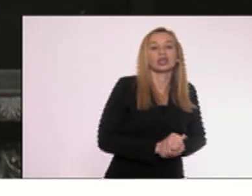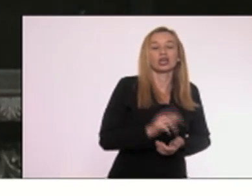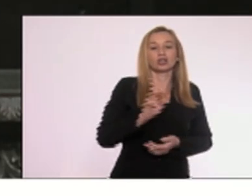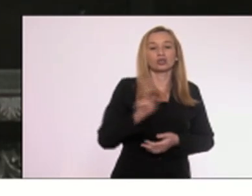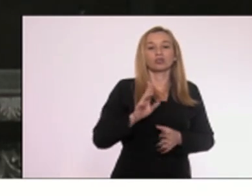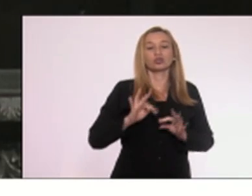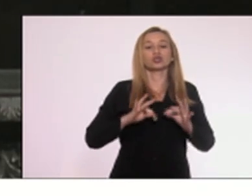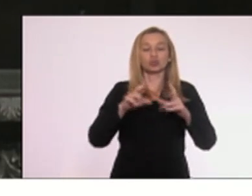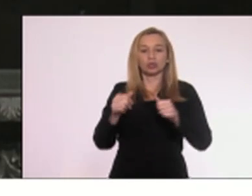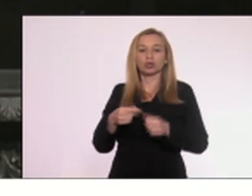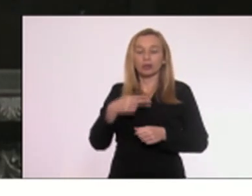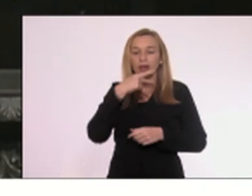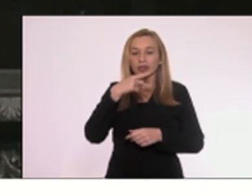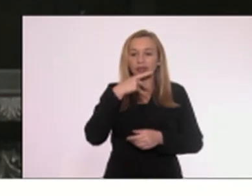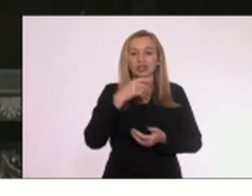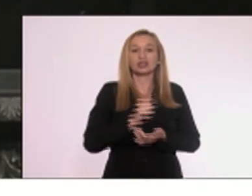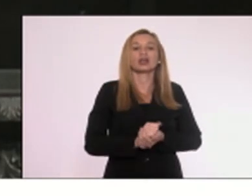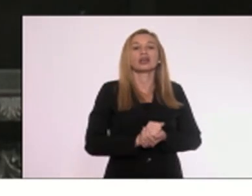todo o parlamento,